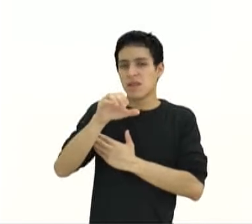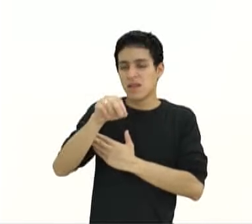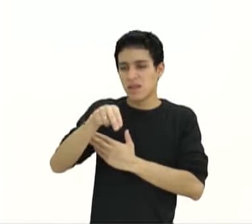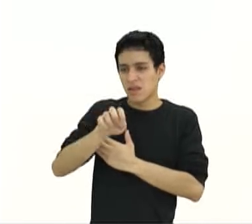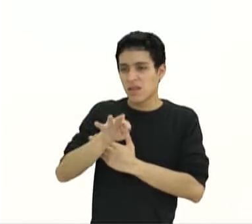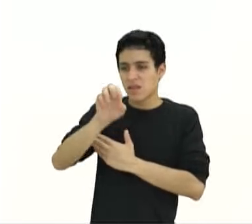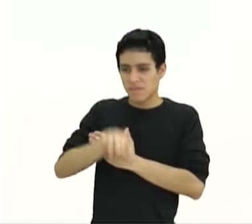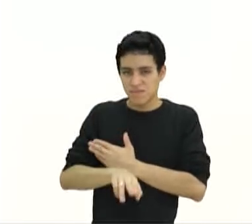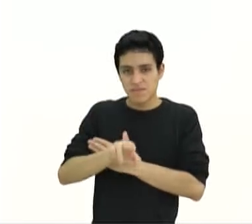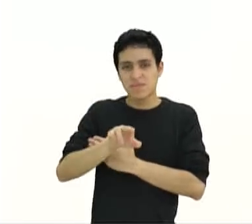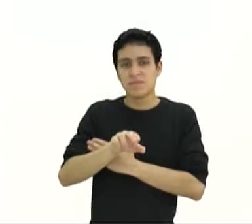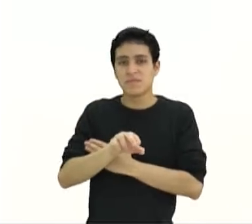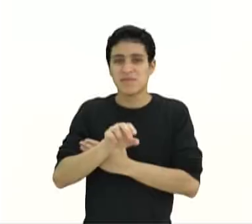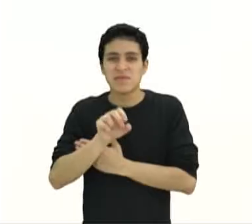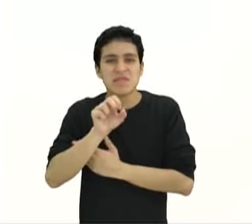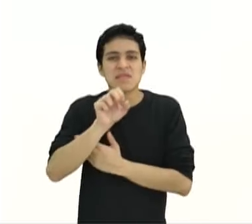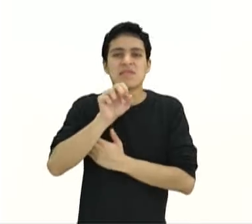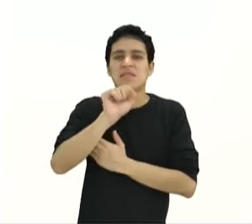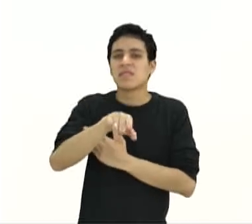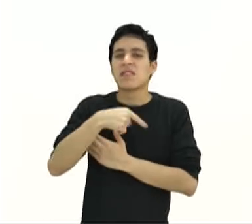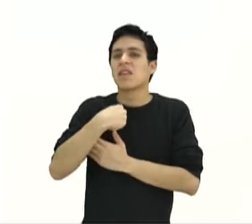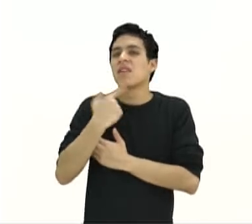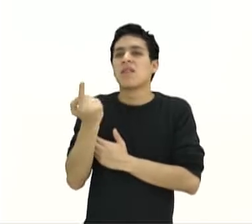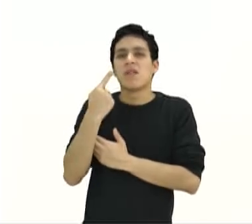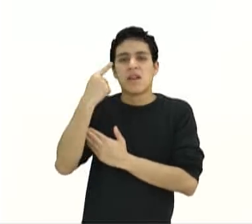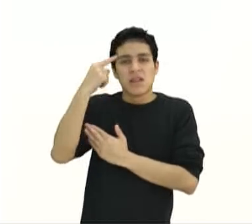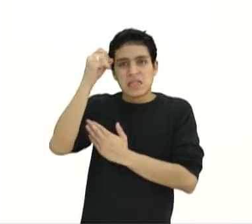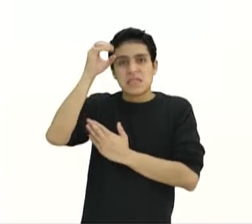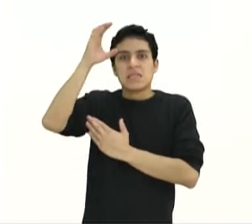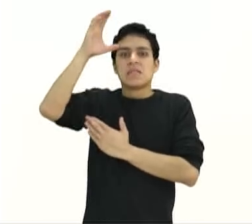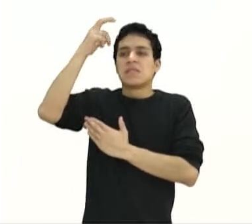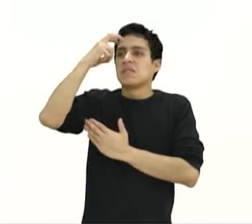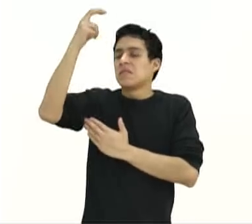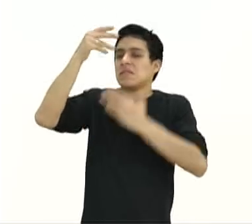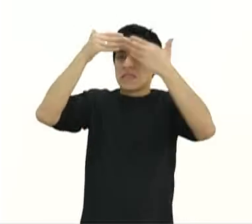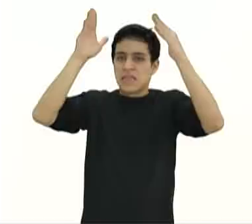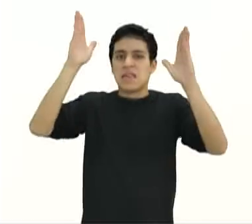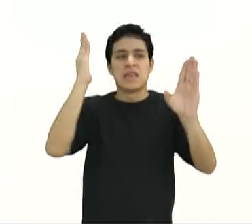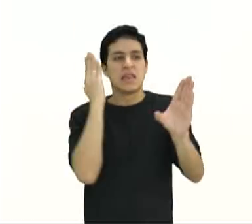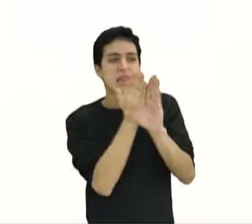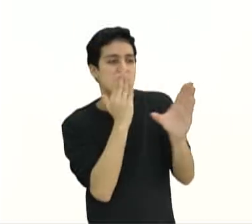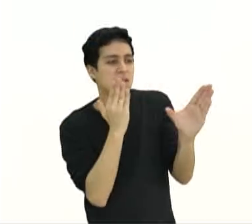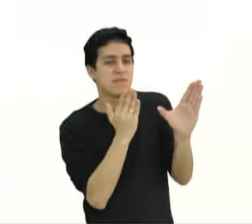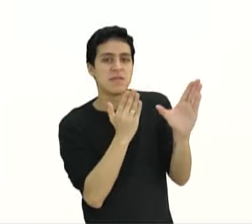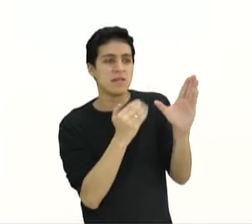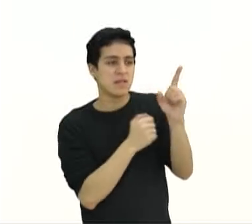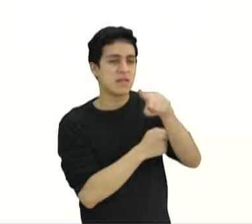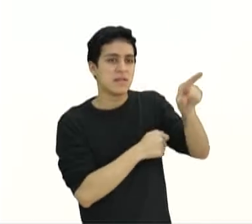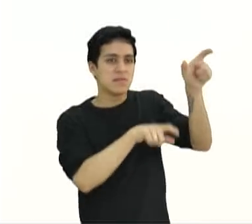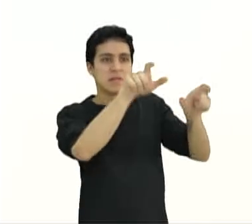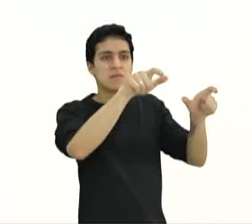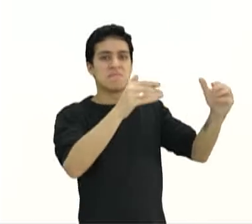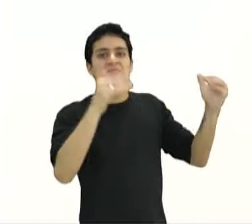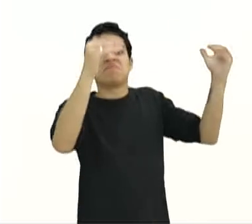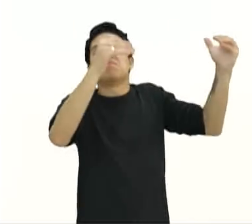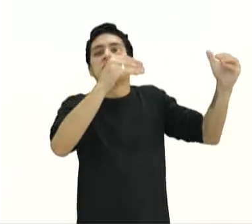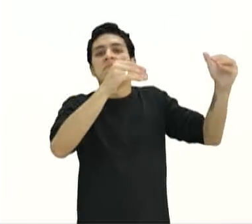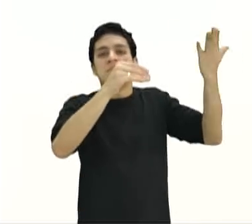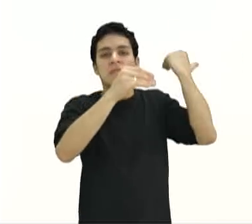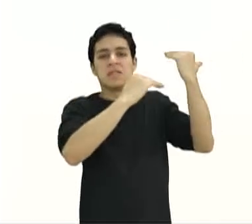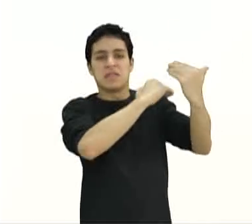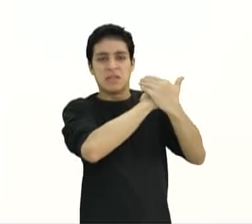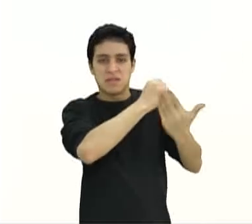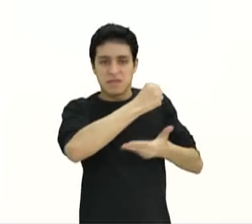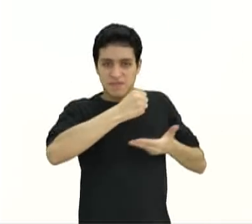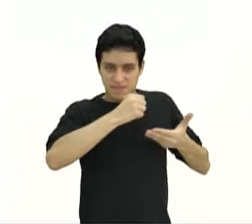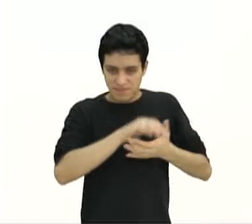eu vi mais longe, foi por estar sobre ombros de gigantes. O trecho destacado está entre aspas, porque é,